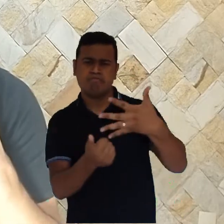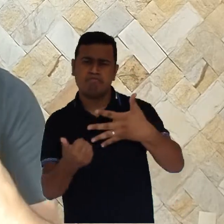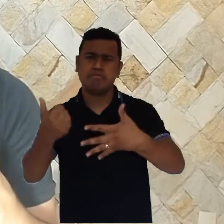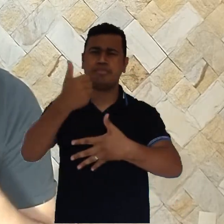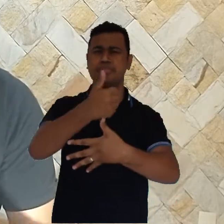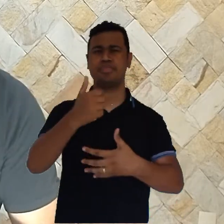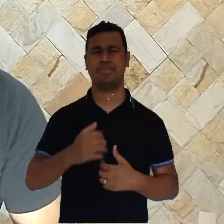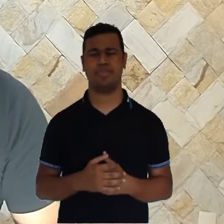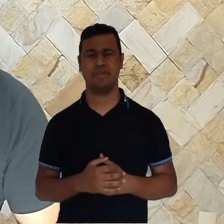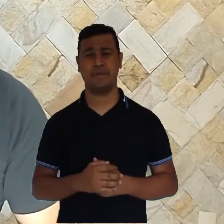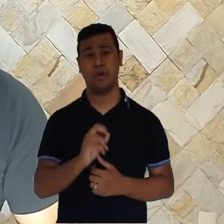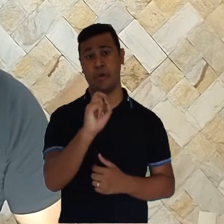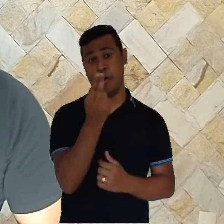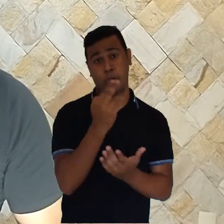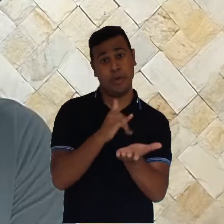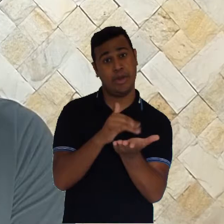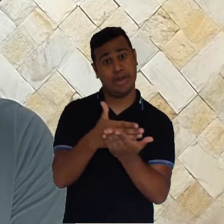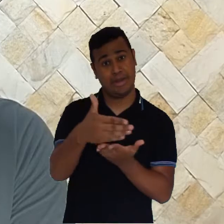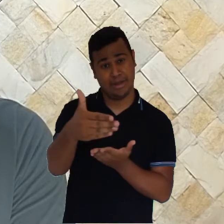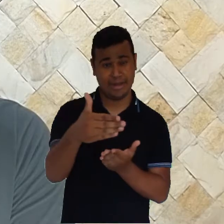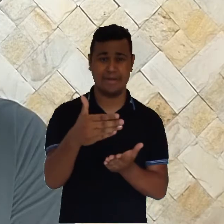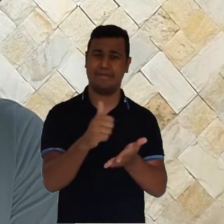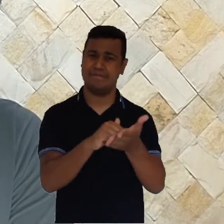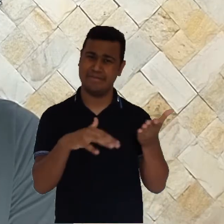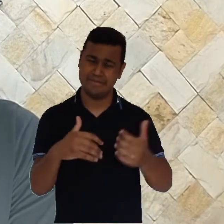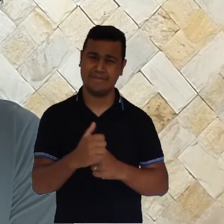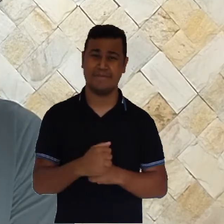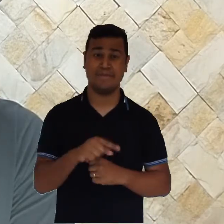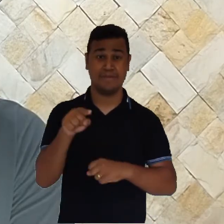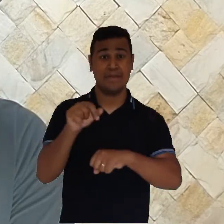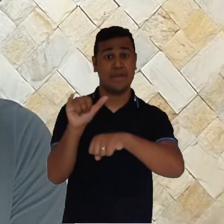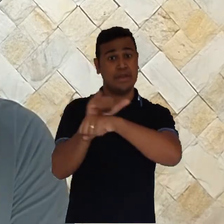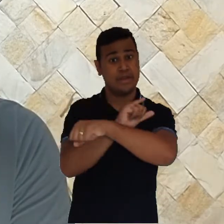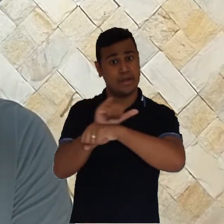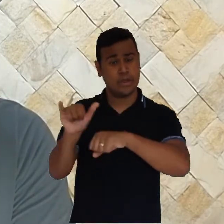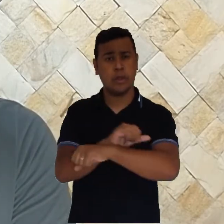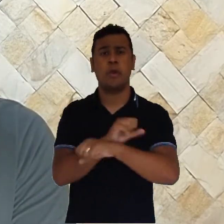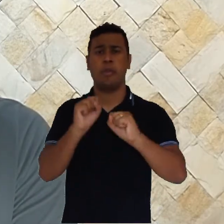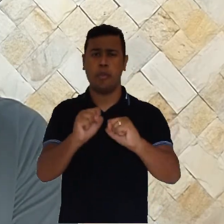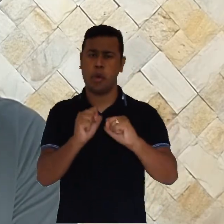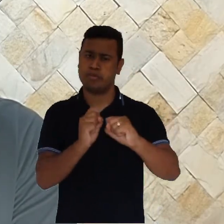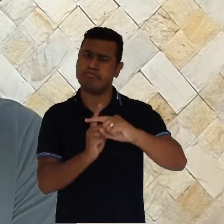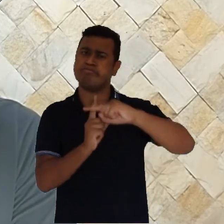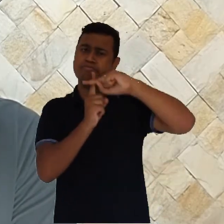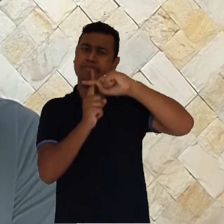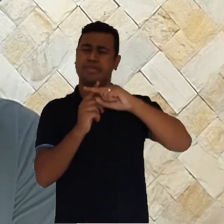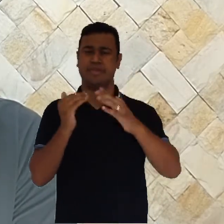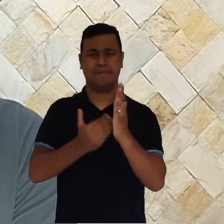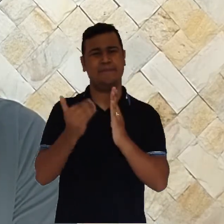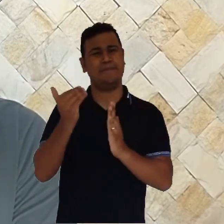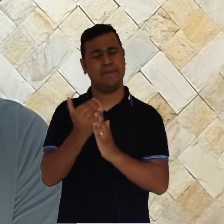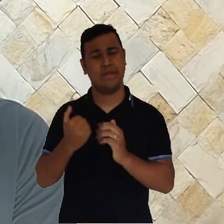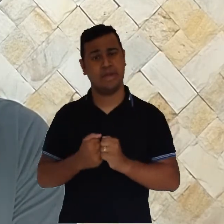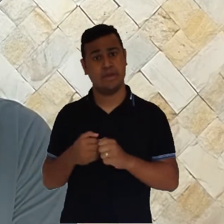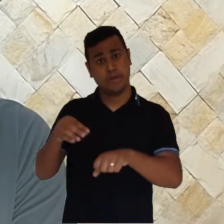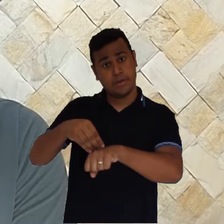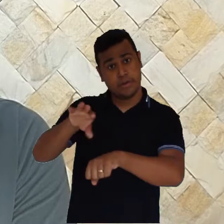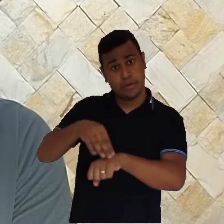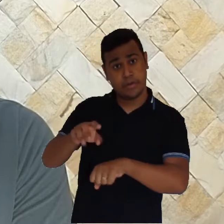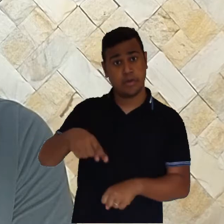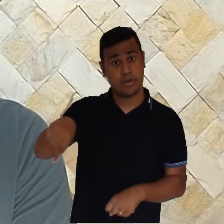e/ou iniciação de tarefas. Essa estratégia pode ser ainda mais potencializada, sugerindo aos jovens para